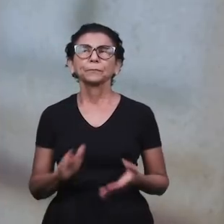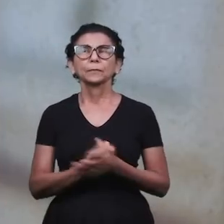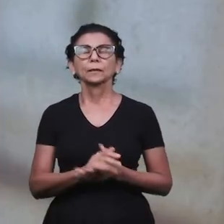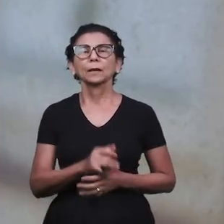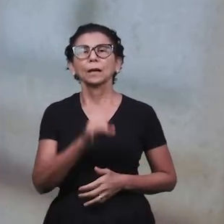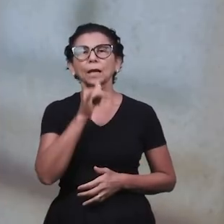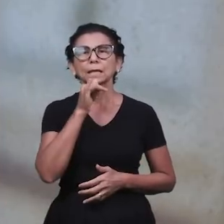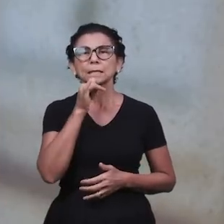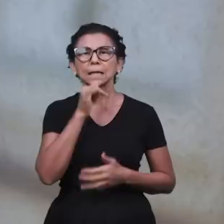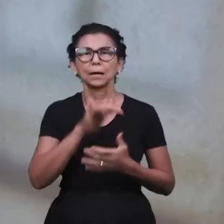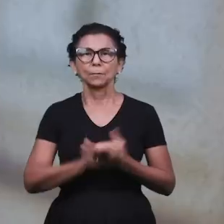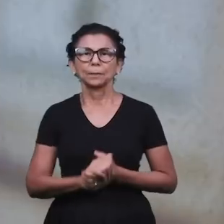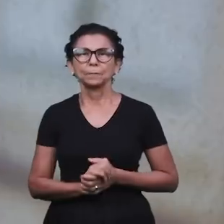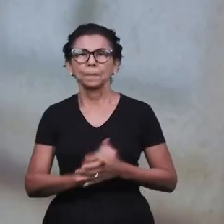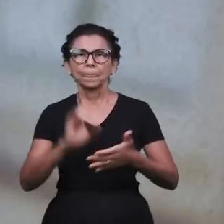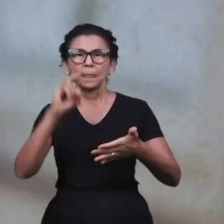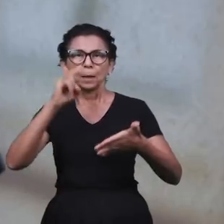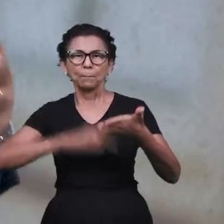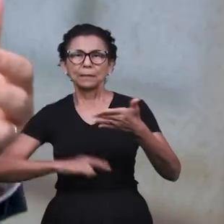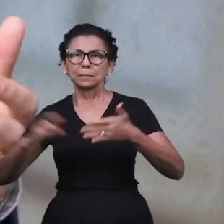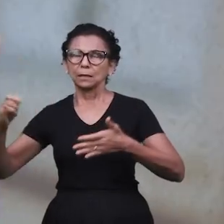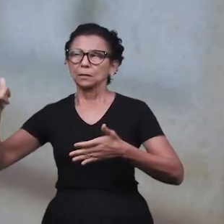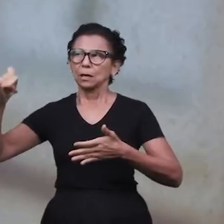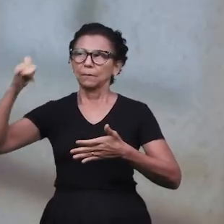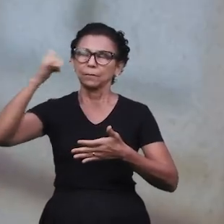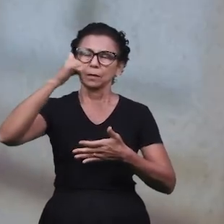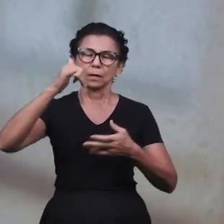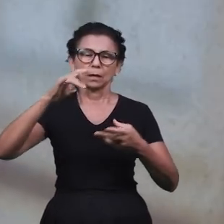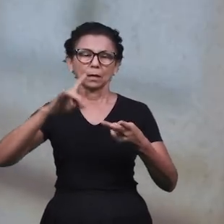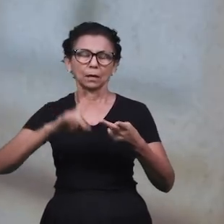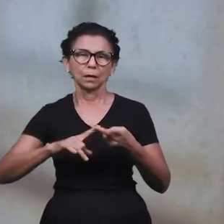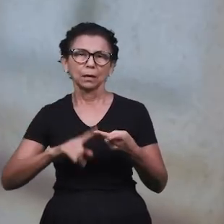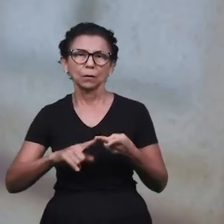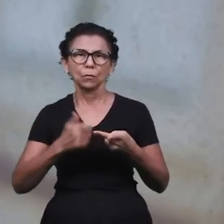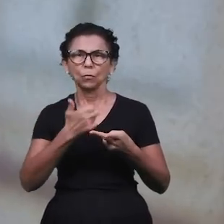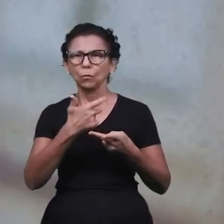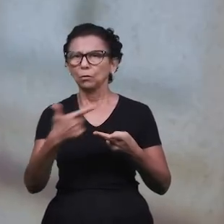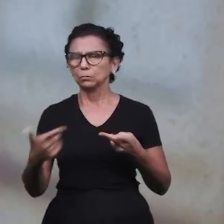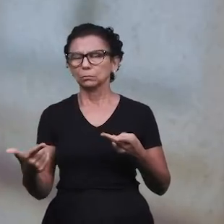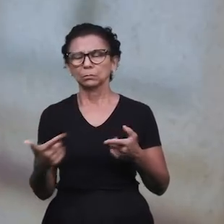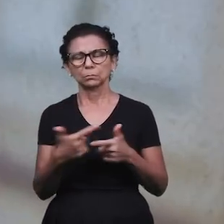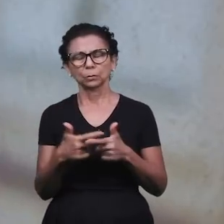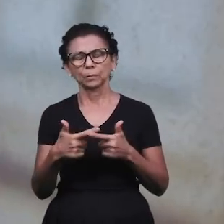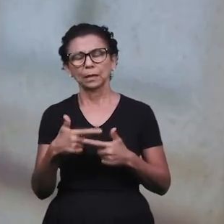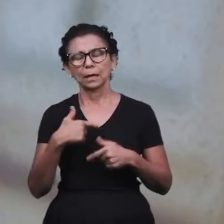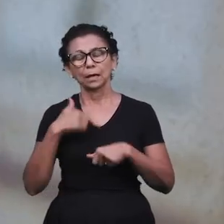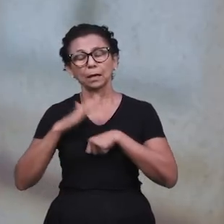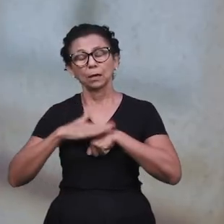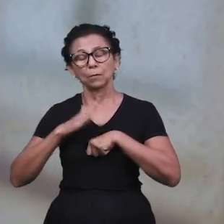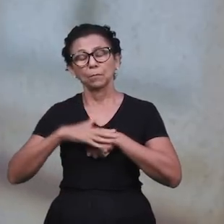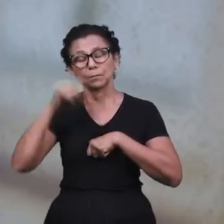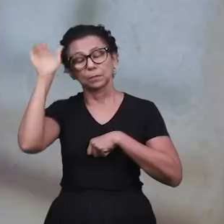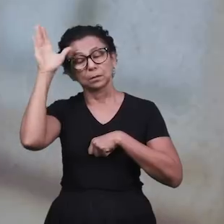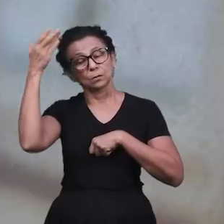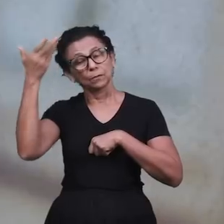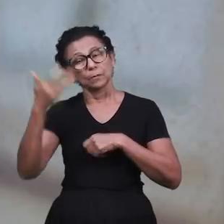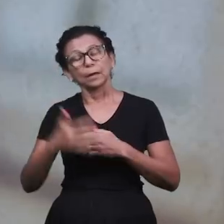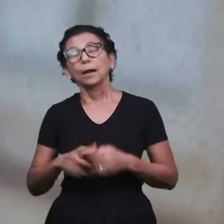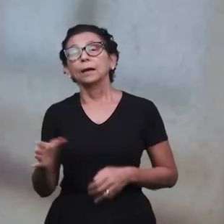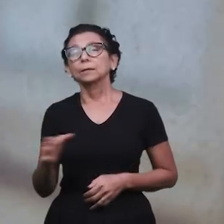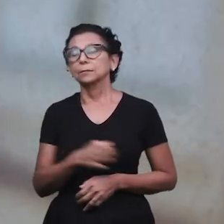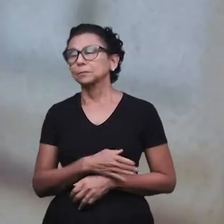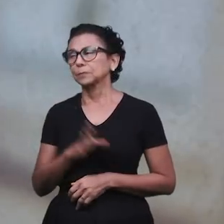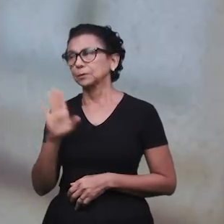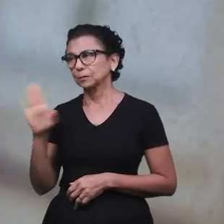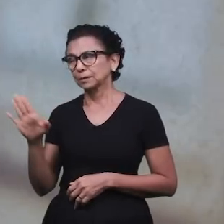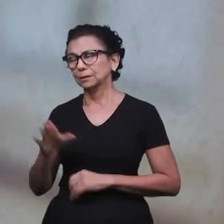aéreas, lojas online, o que eu consegui resolver pessoalmente, e, doutor Rodrigo, olha que interessante, por exemplo, tem